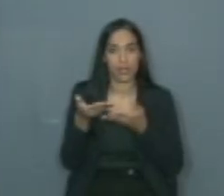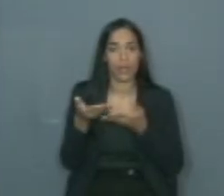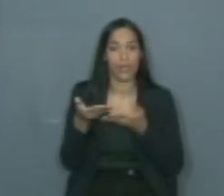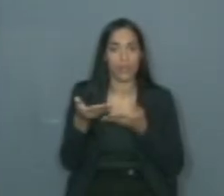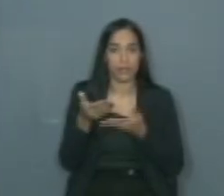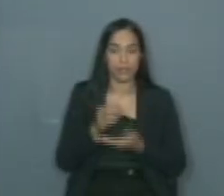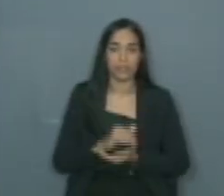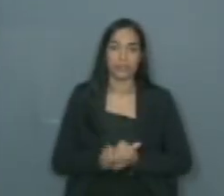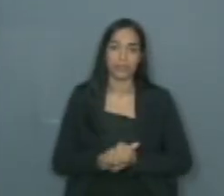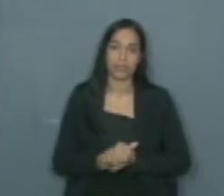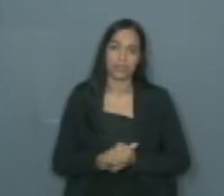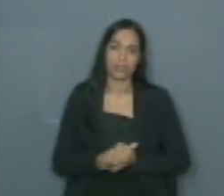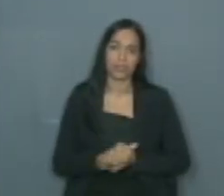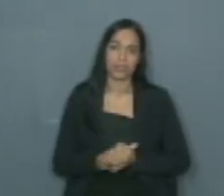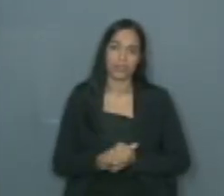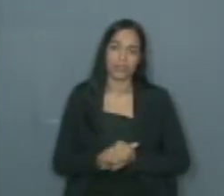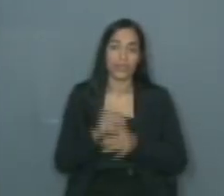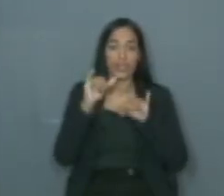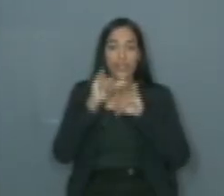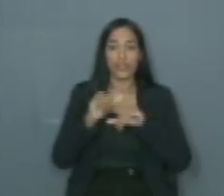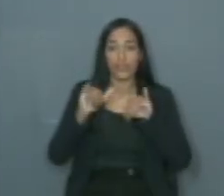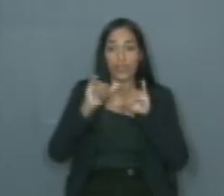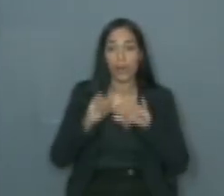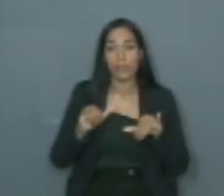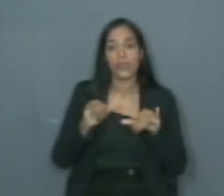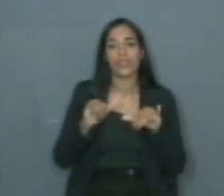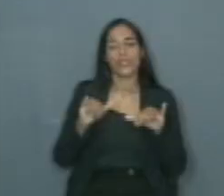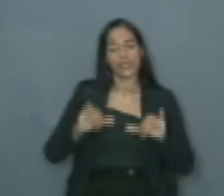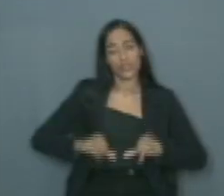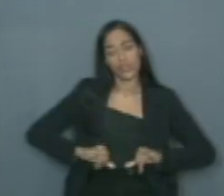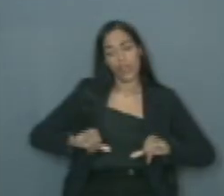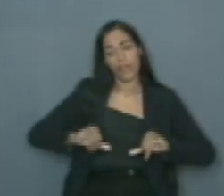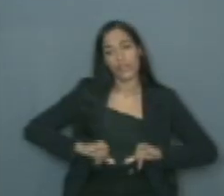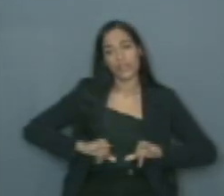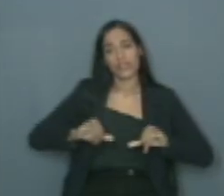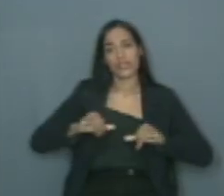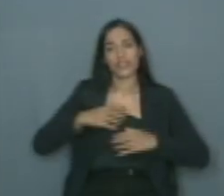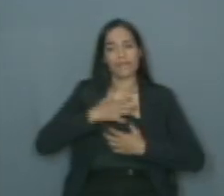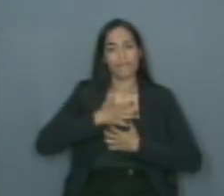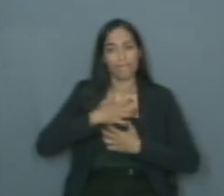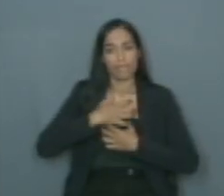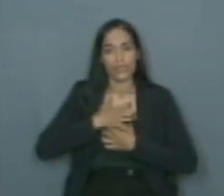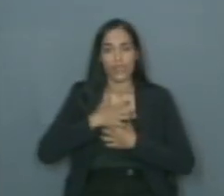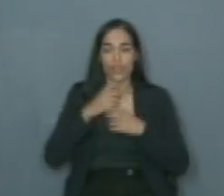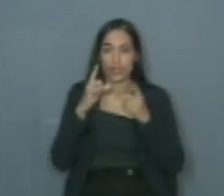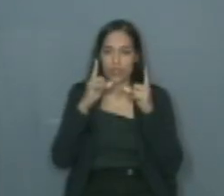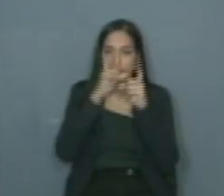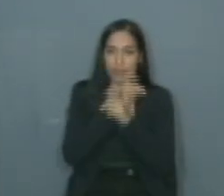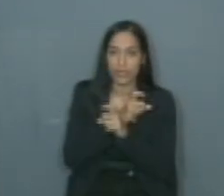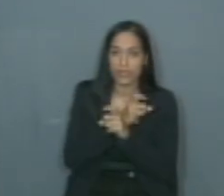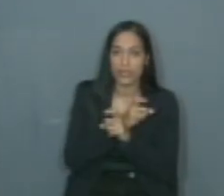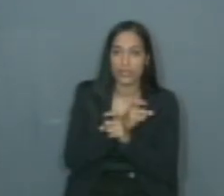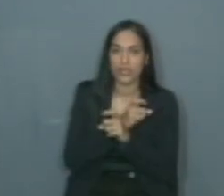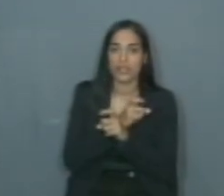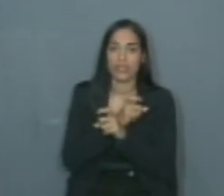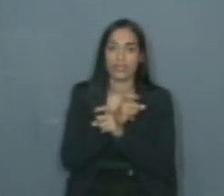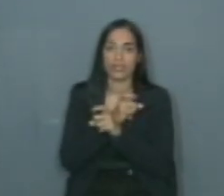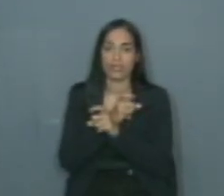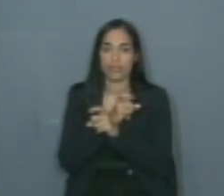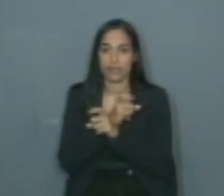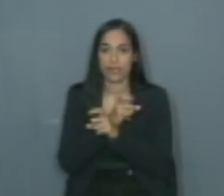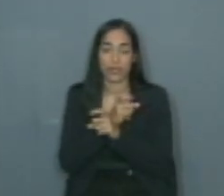fora ou refém de informações e também sofrendo com dores insuportáveis ou com